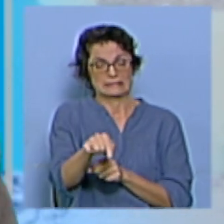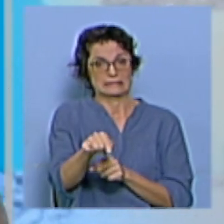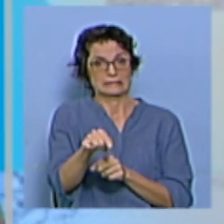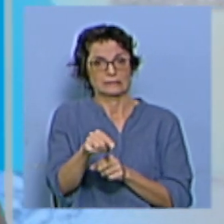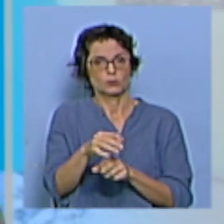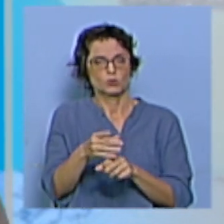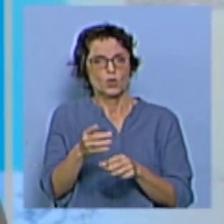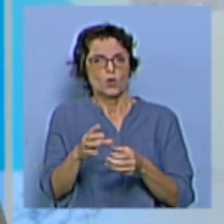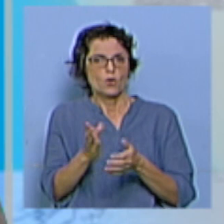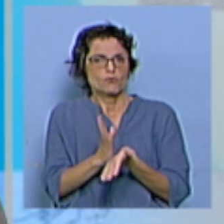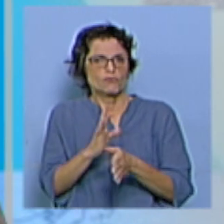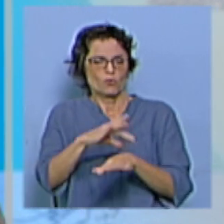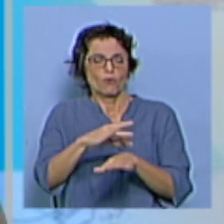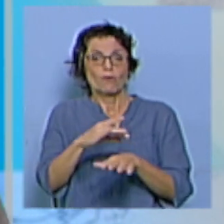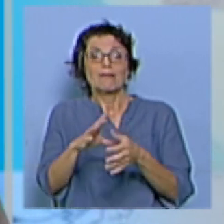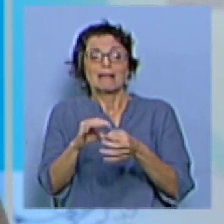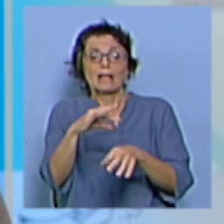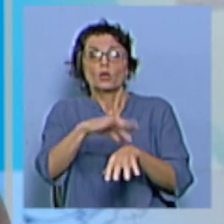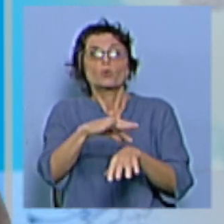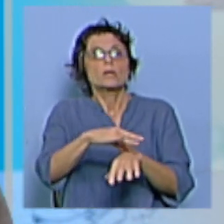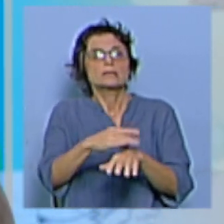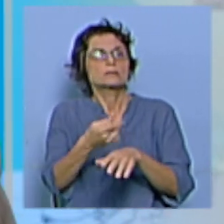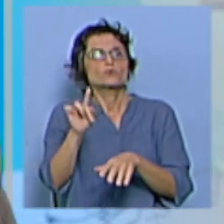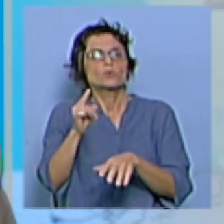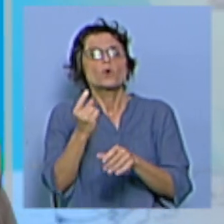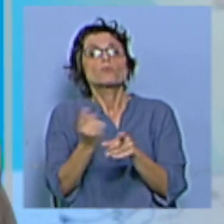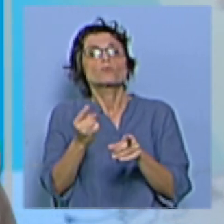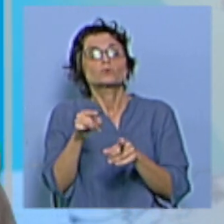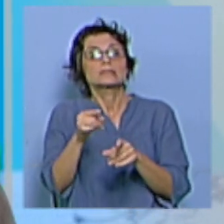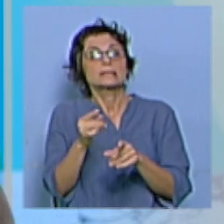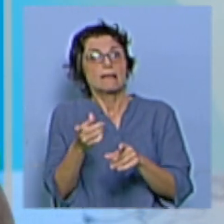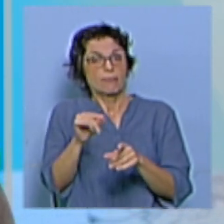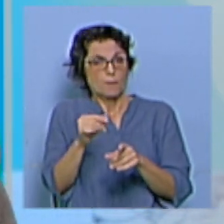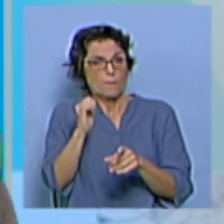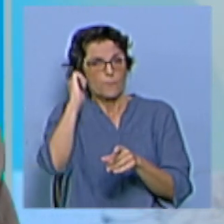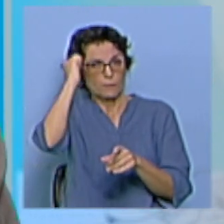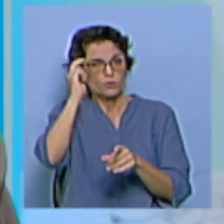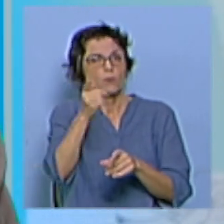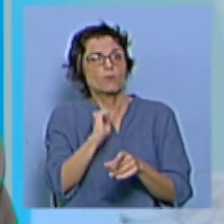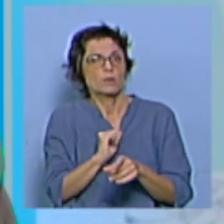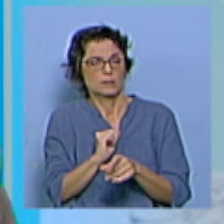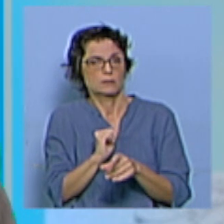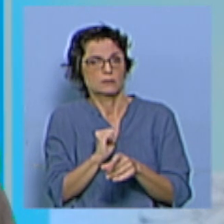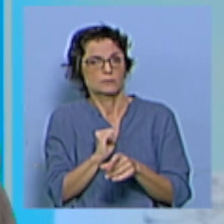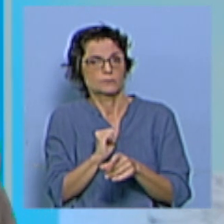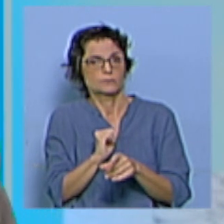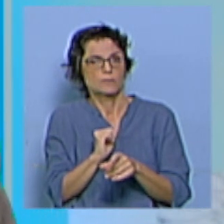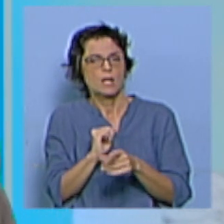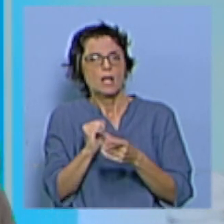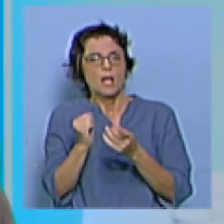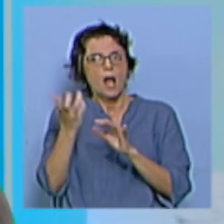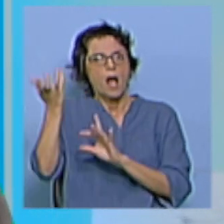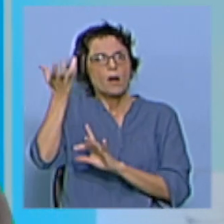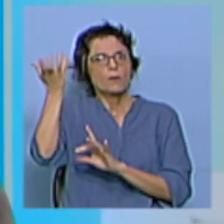doença, mas que era um vírus que estava a atingir em cheio aquilo que é o mais específico da